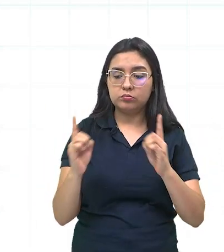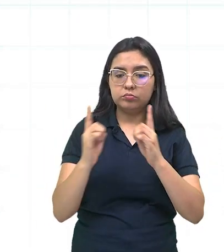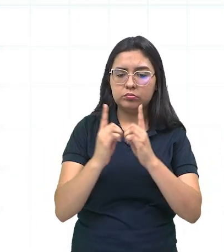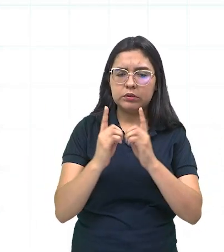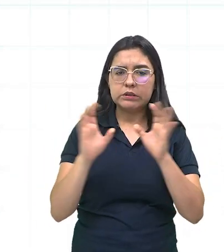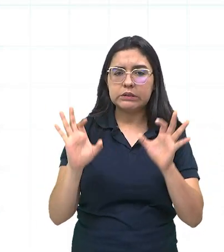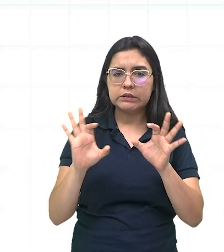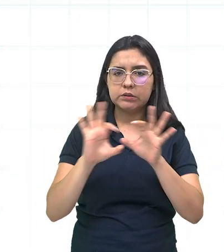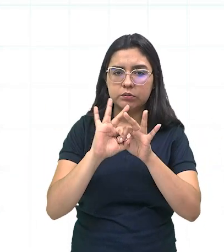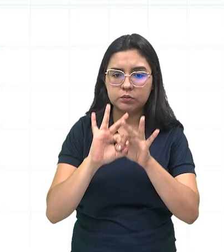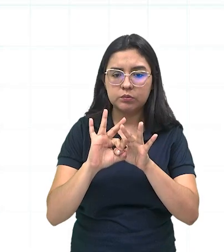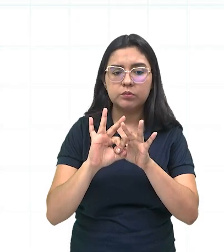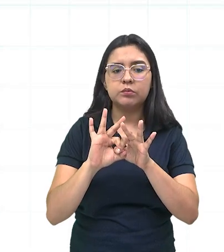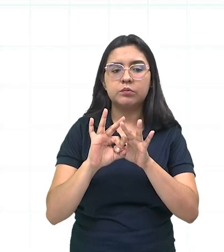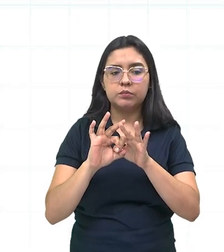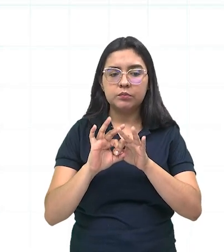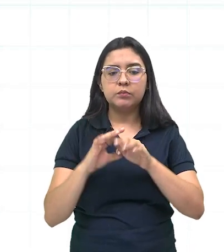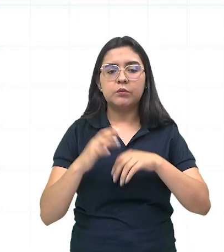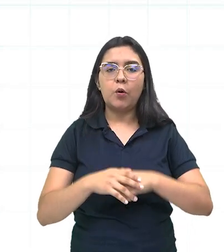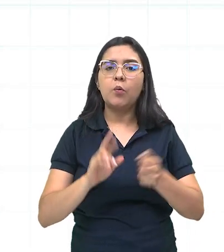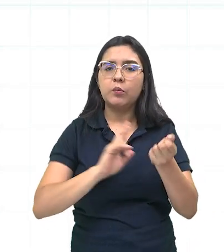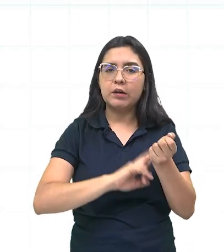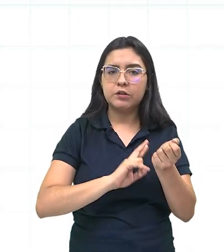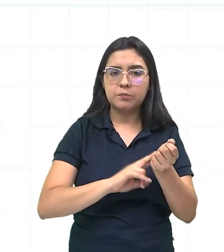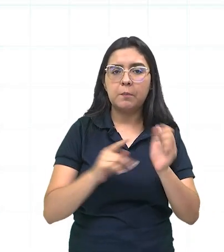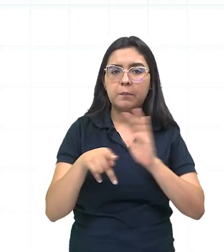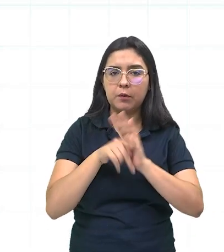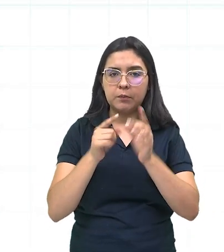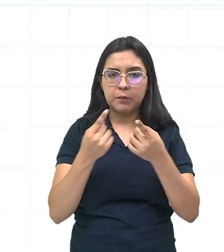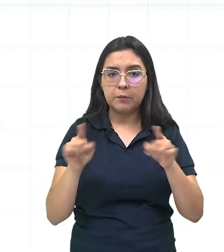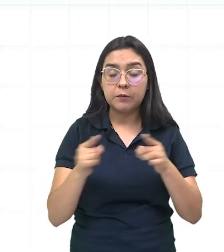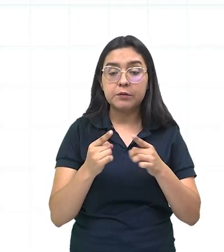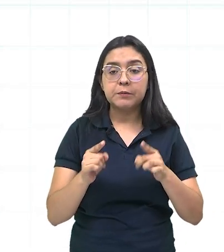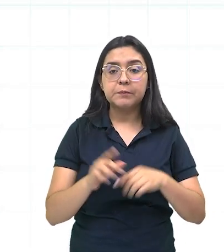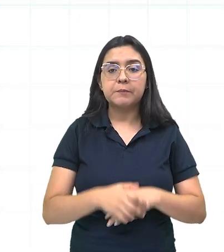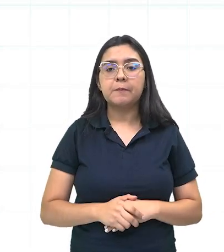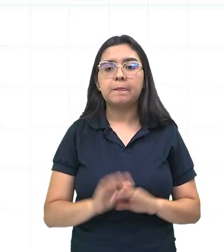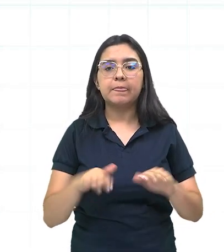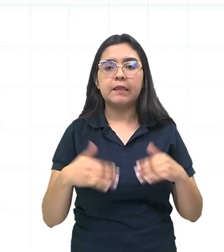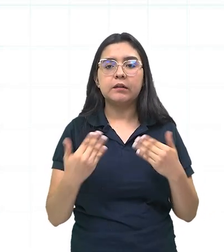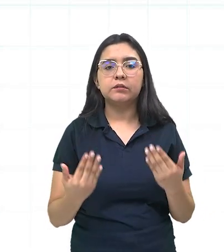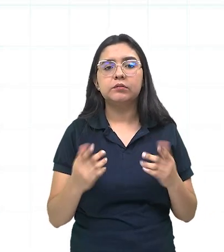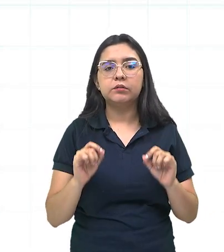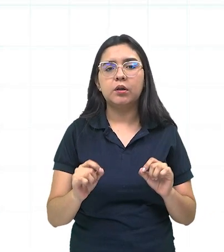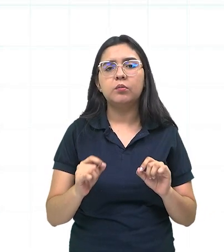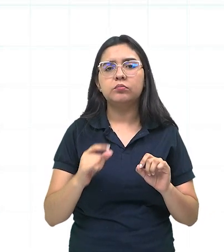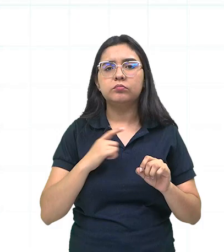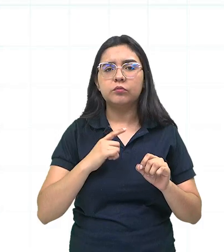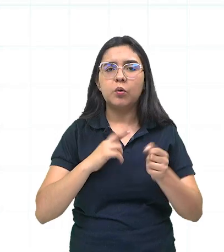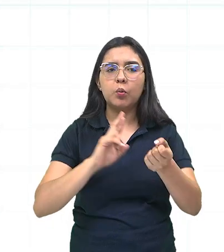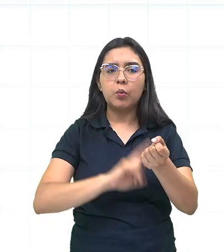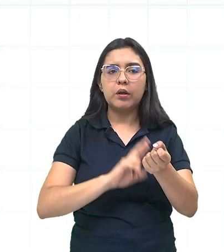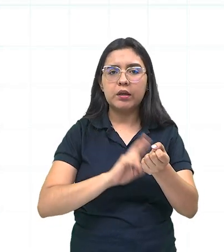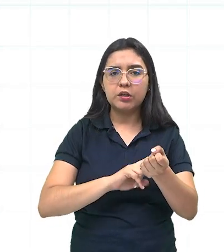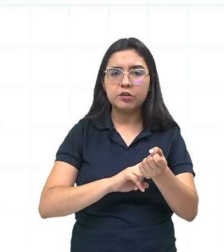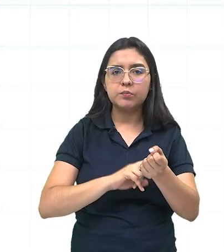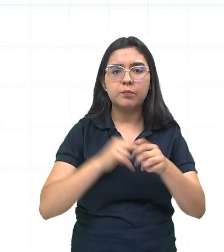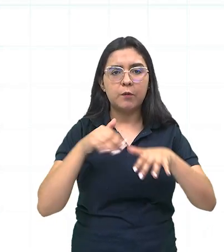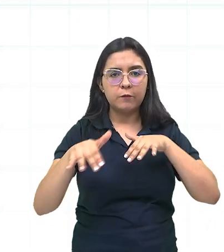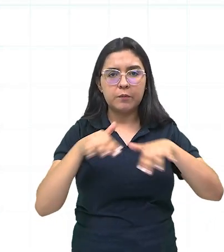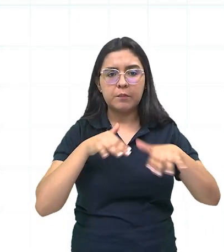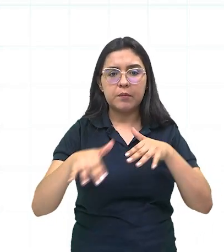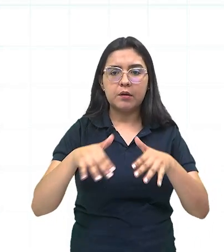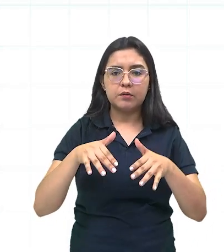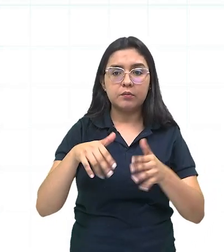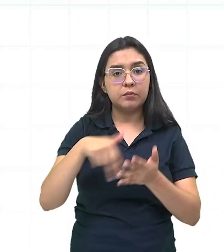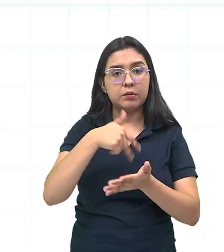se conectem com o ritmo. Então, gente, quando se diz assim que o ritmo no bolero ele